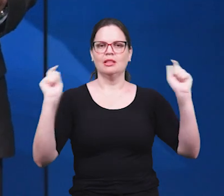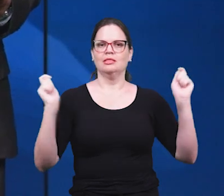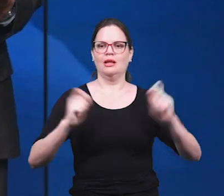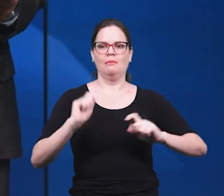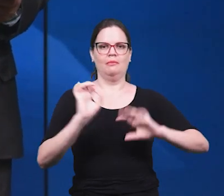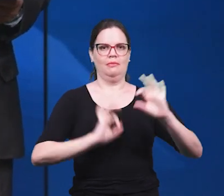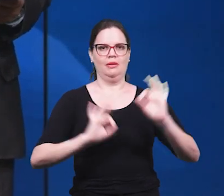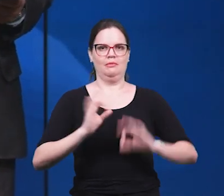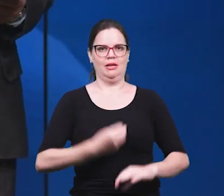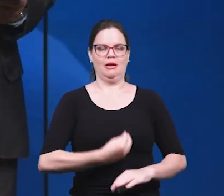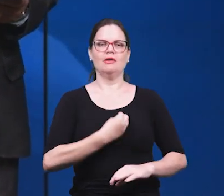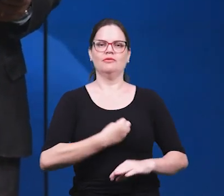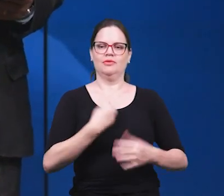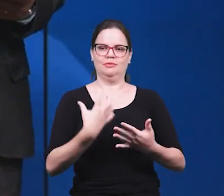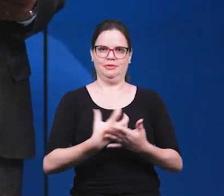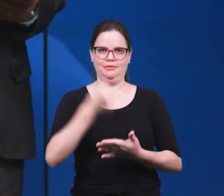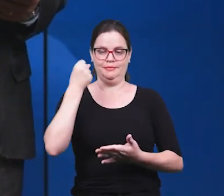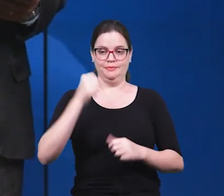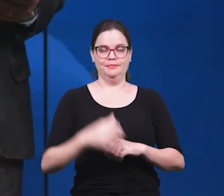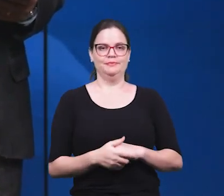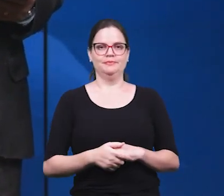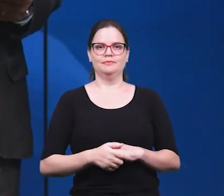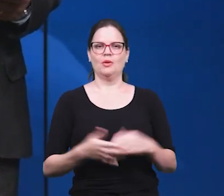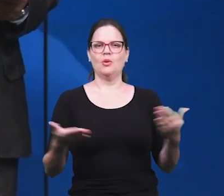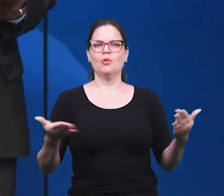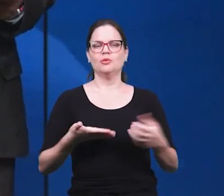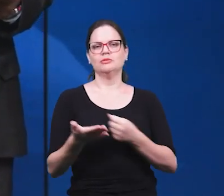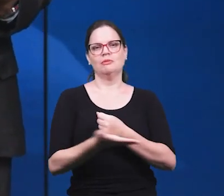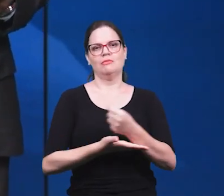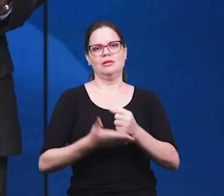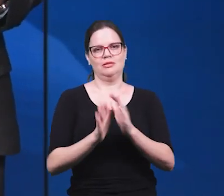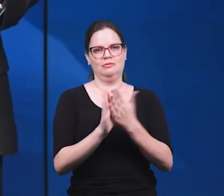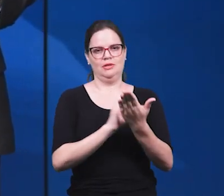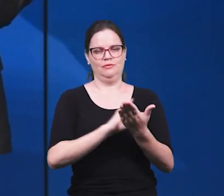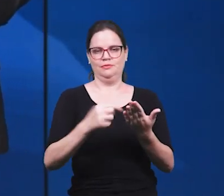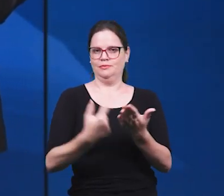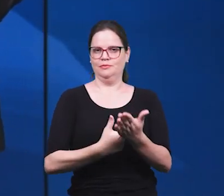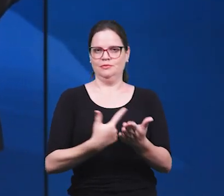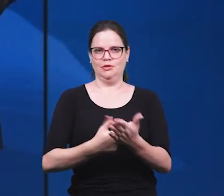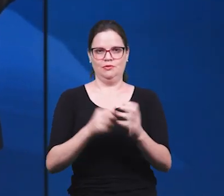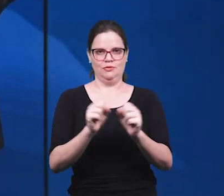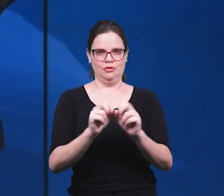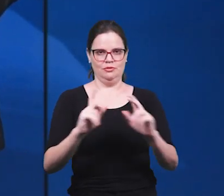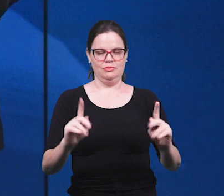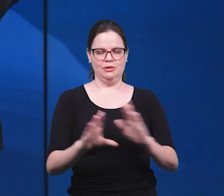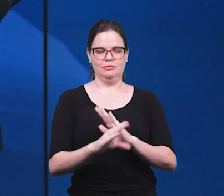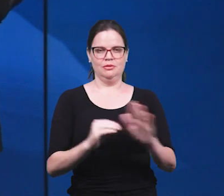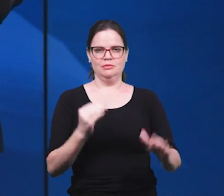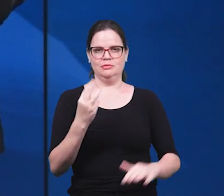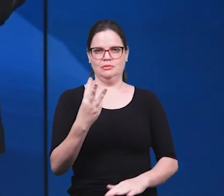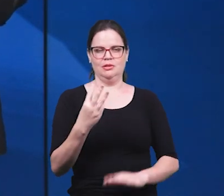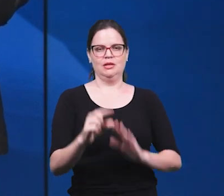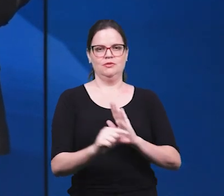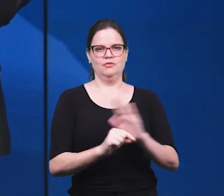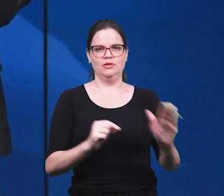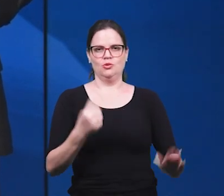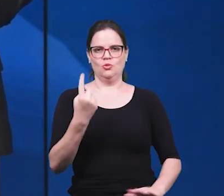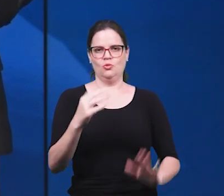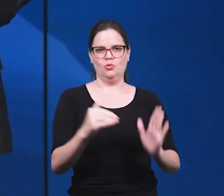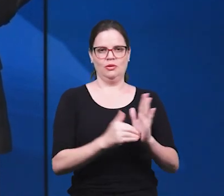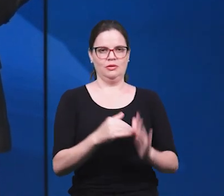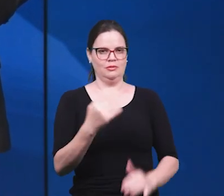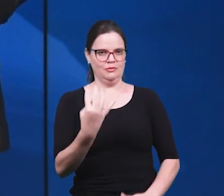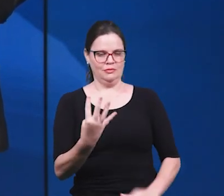do preparo para o arrebatamento. E a nossa base bíblica hoje será no livro de Apocalipse, do capítulo 3, dos versos 1 ao